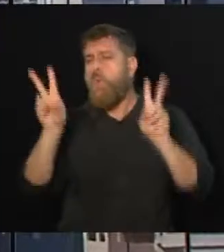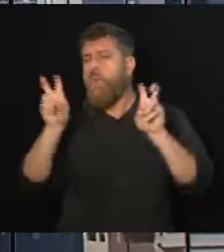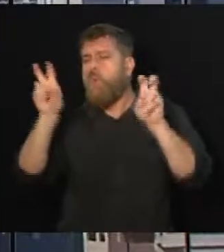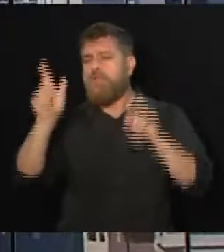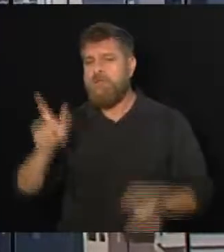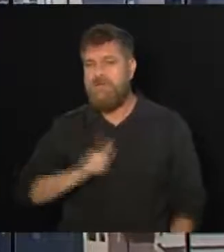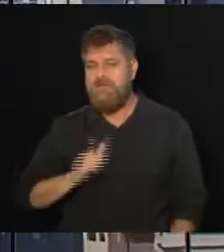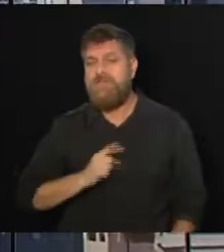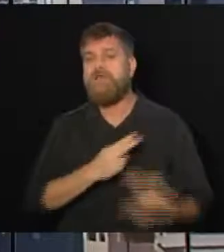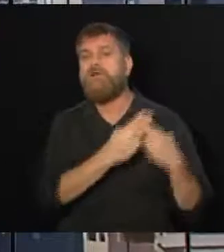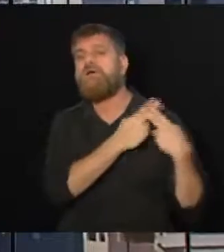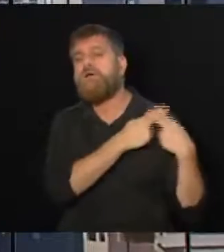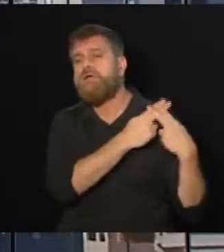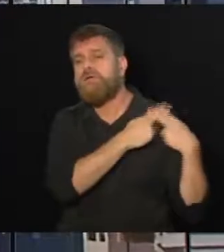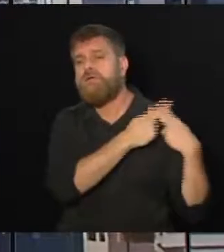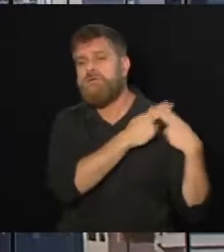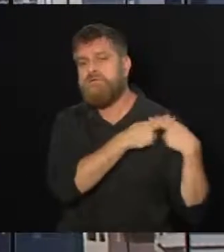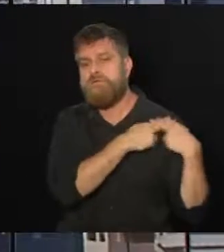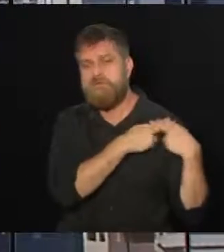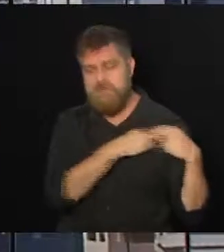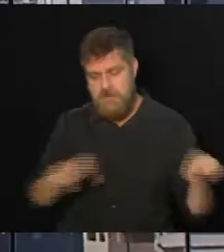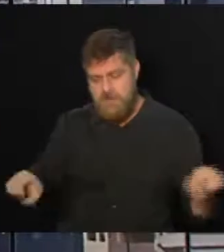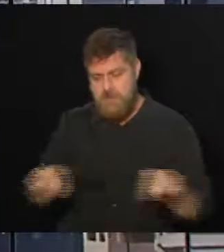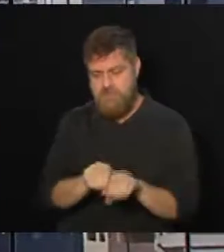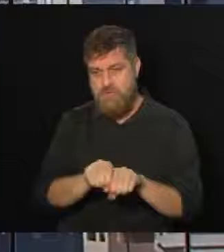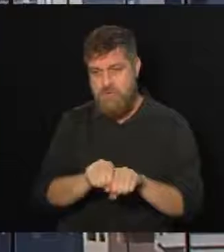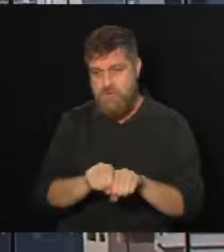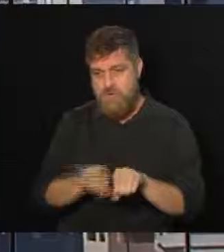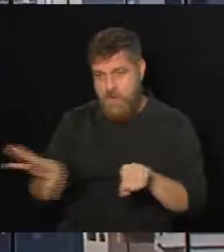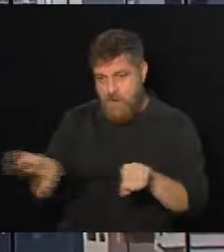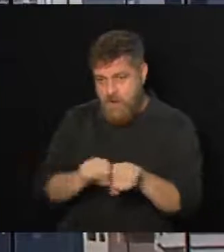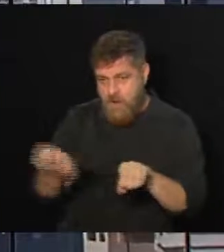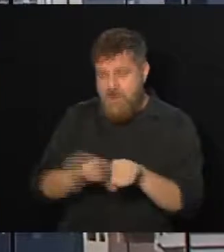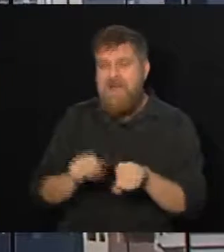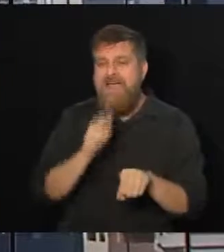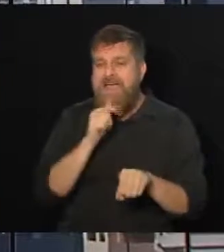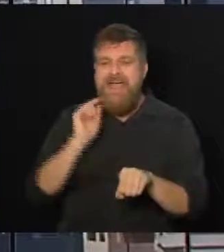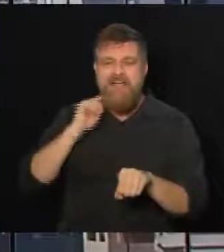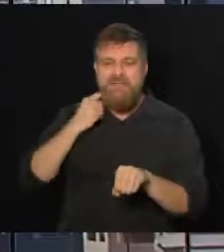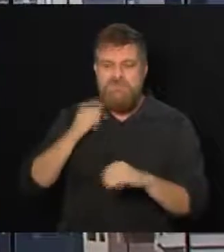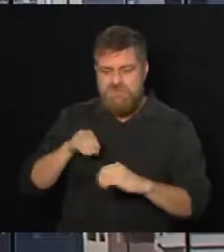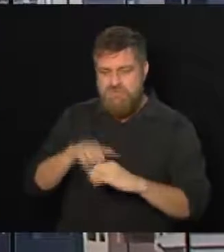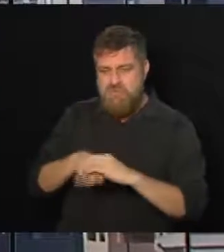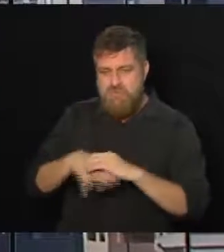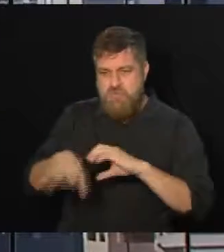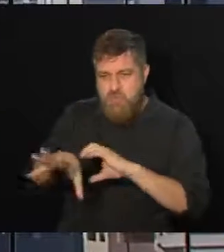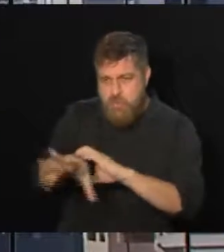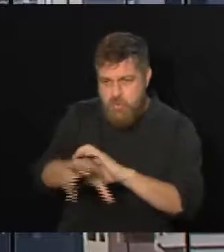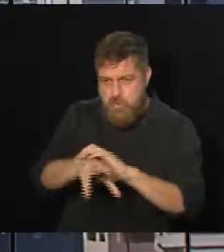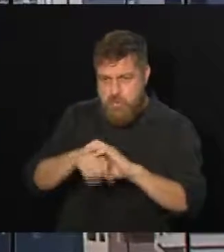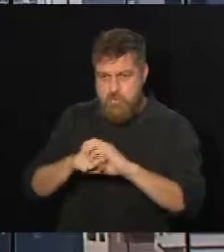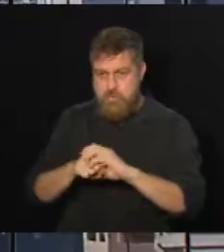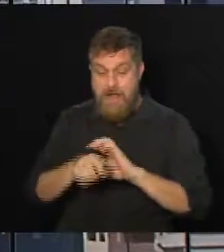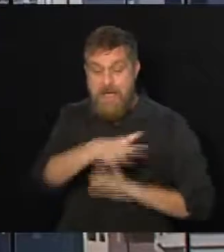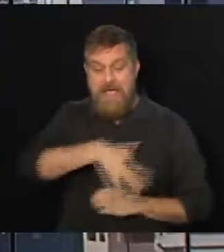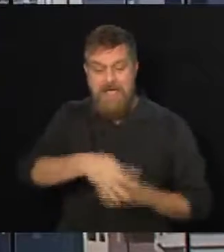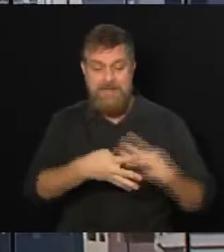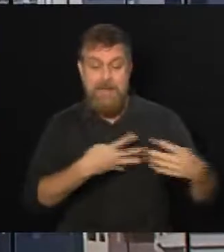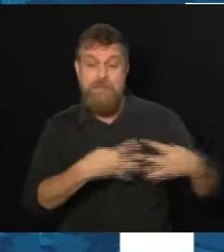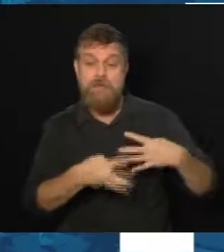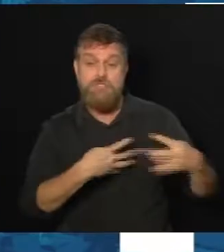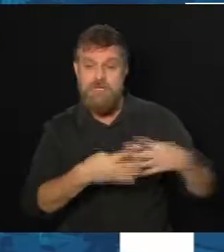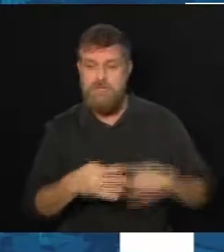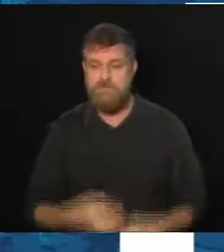a responsabilidade das válvulas retentoras de esgoto e os respiros no distrito de Barão